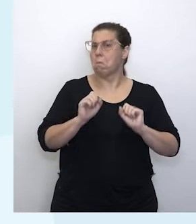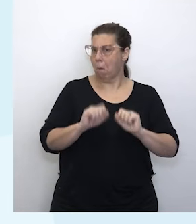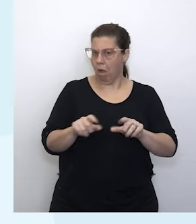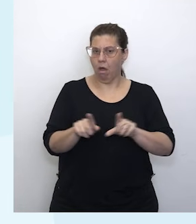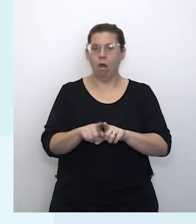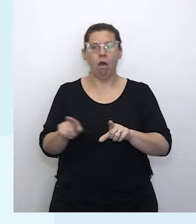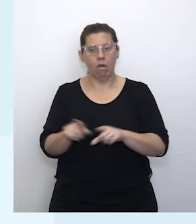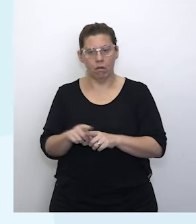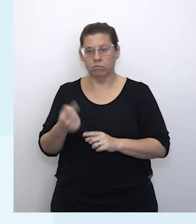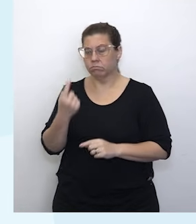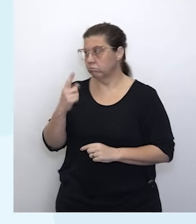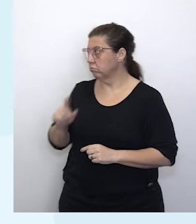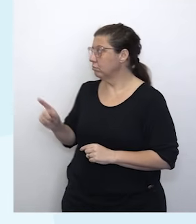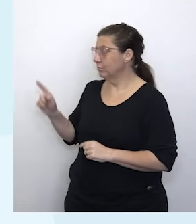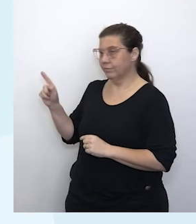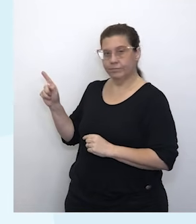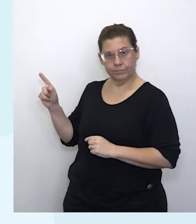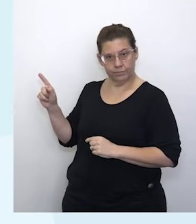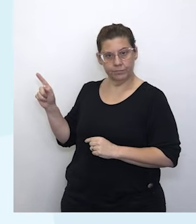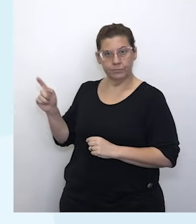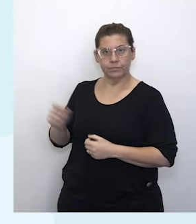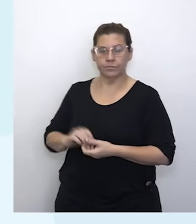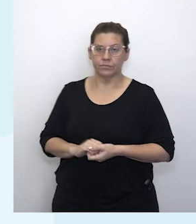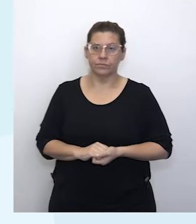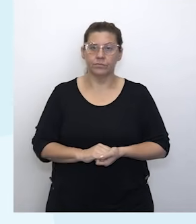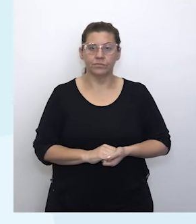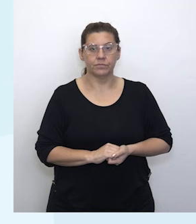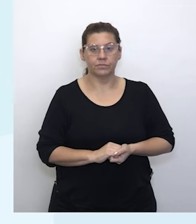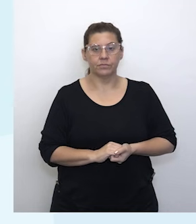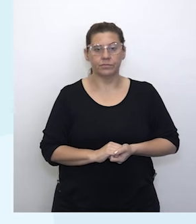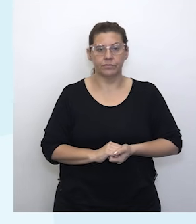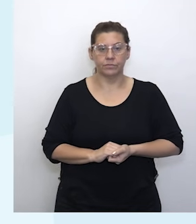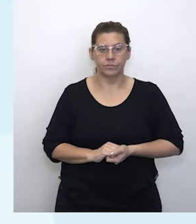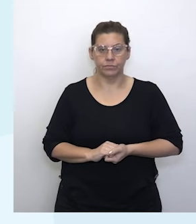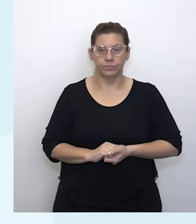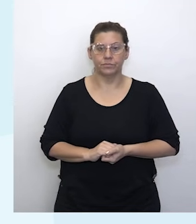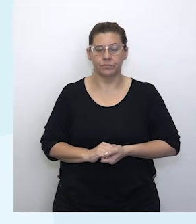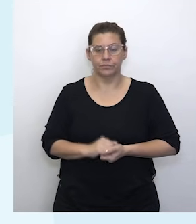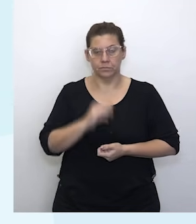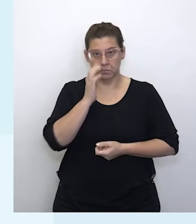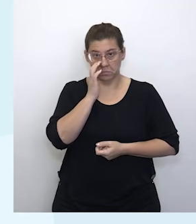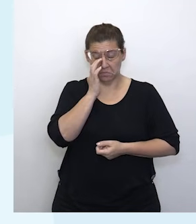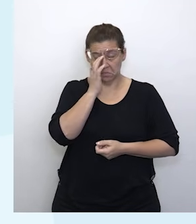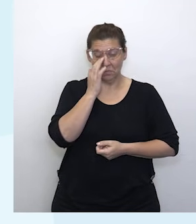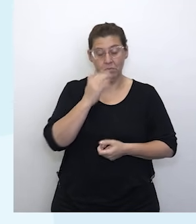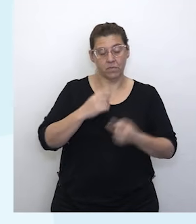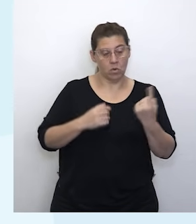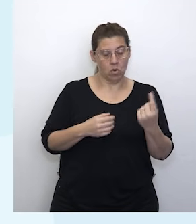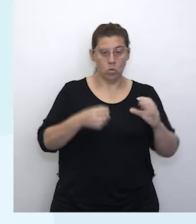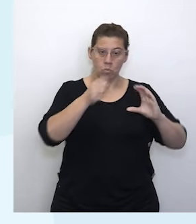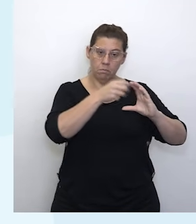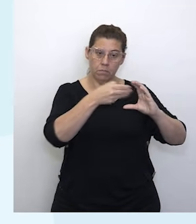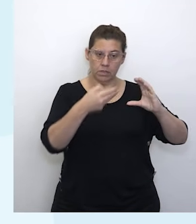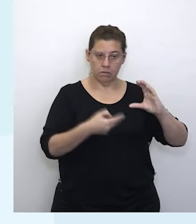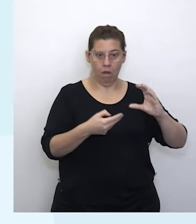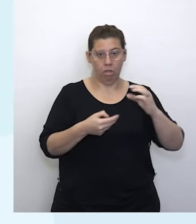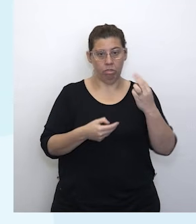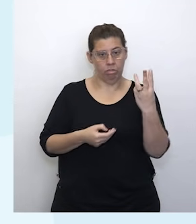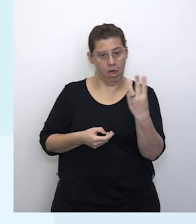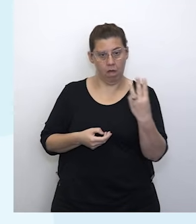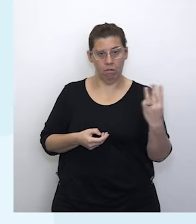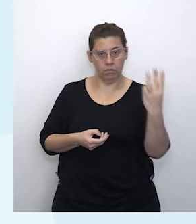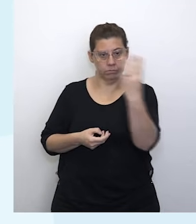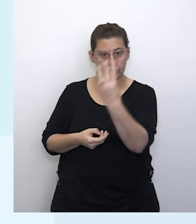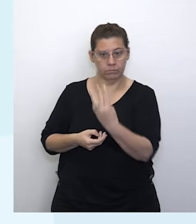assexuada através também da divisão celular, tá bom? Muito bem, então uma célula, aí não são as 3 células, né?